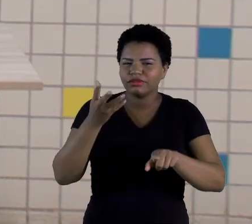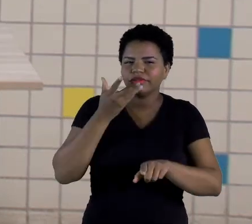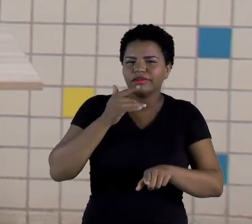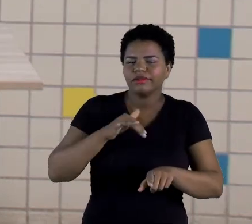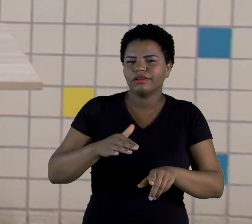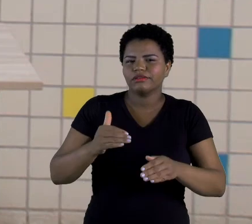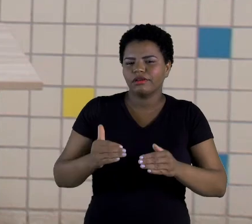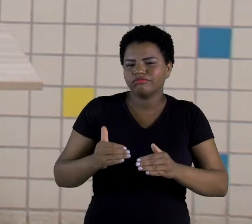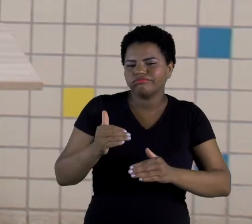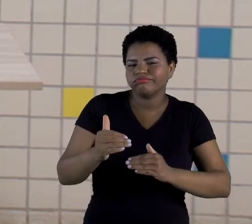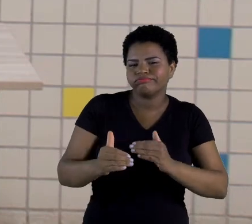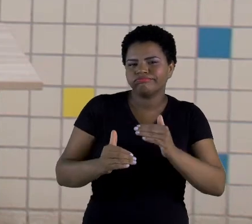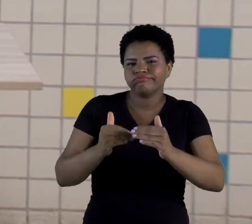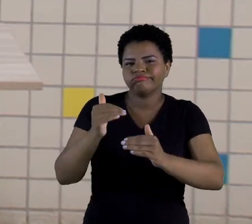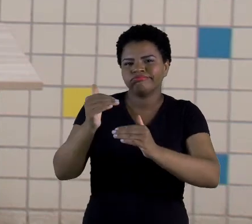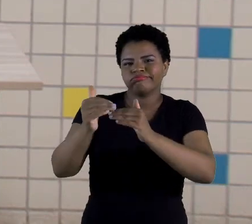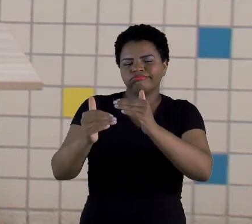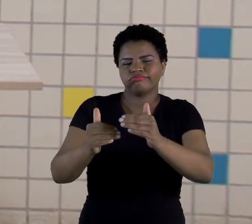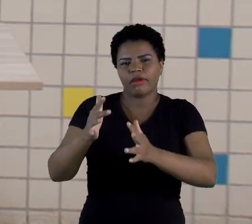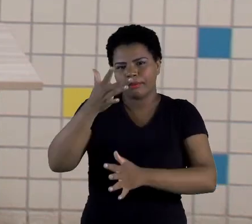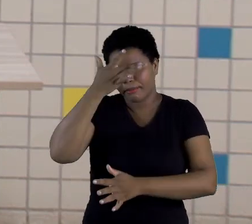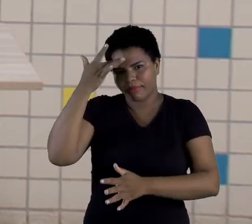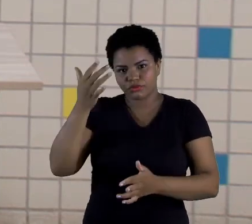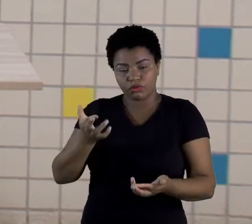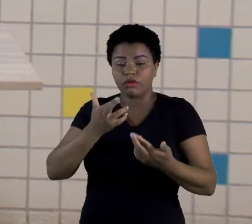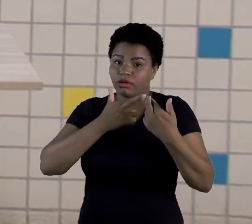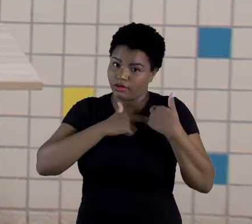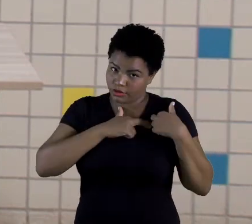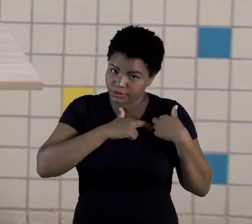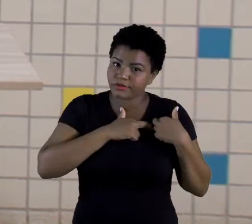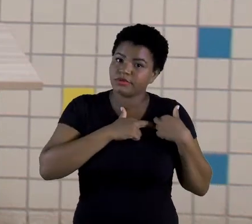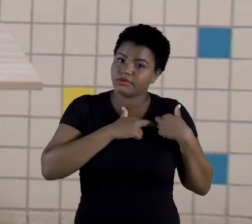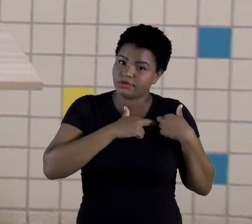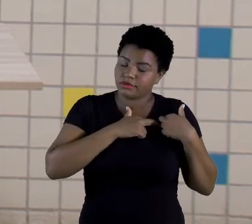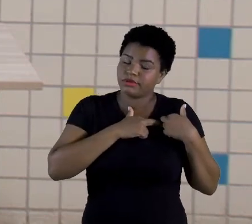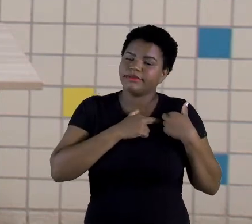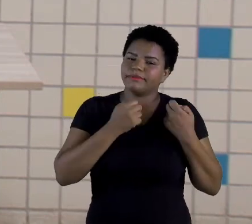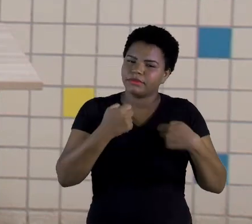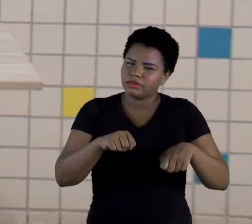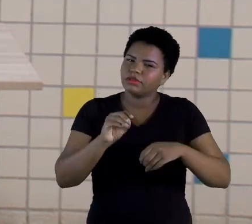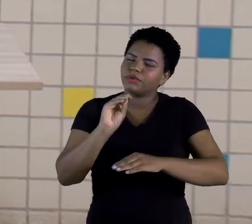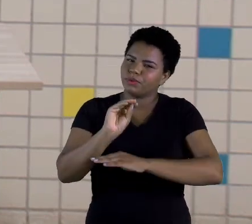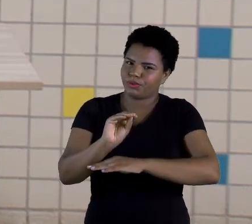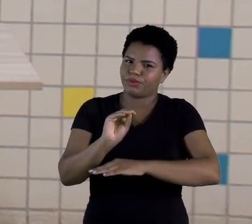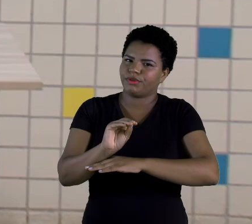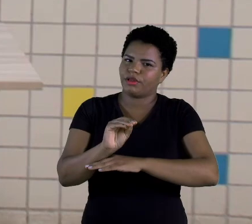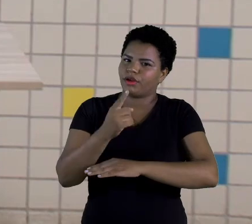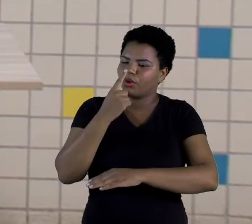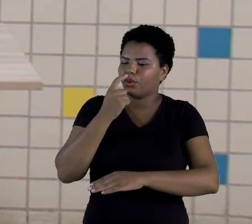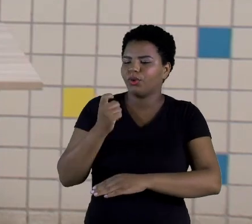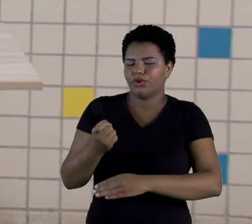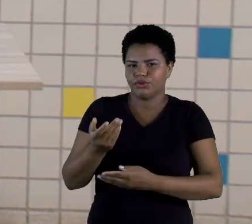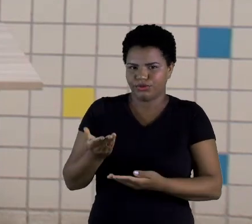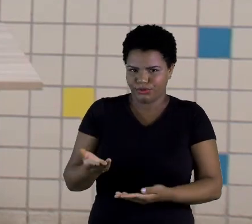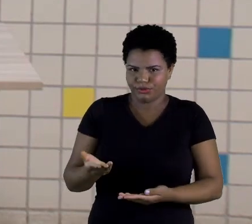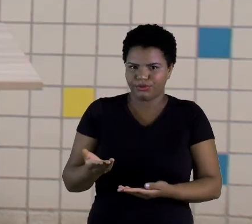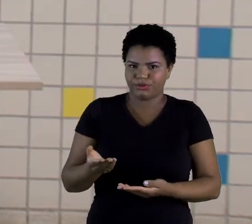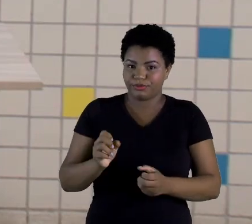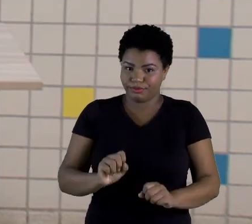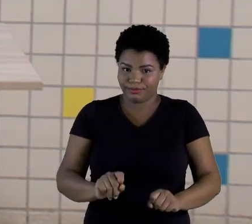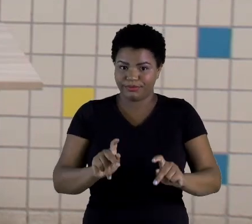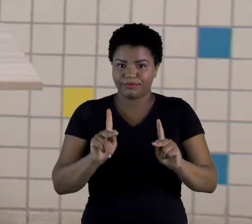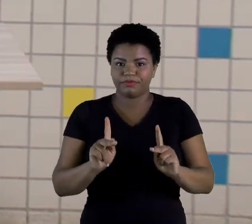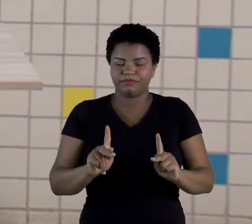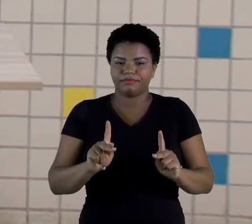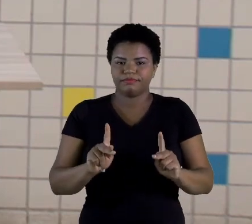formando, né, como pessoas responsáveis, já tem que ter também cuidado com o lixo, ok?